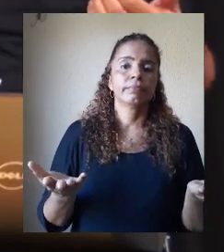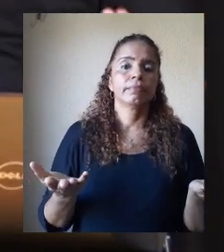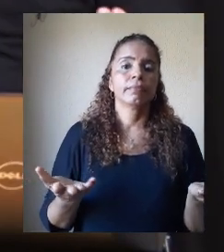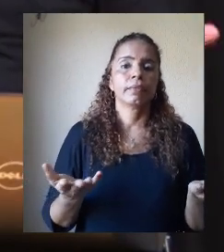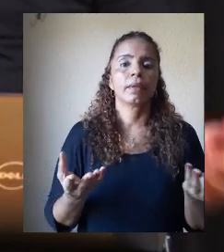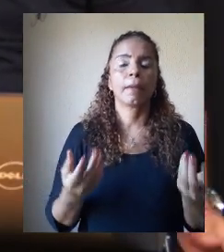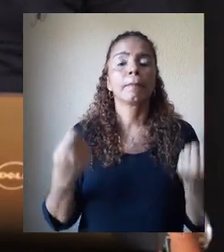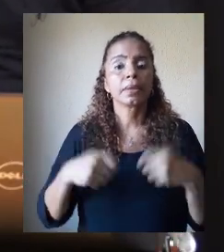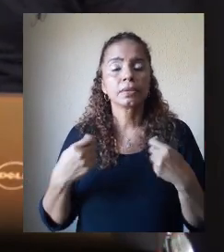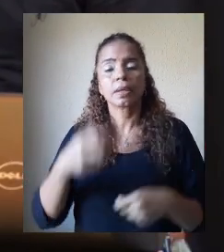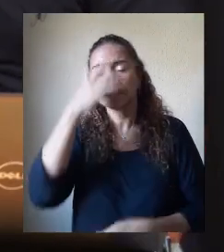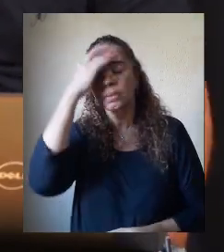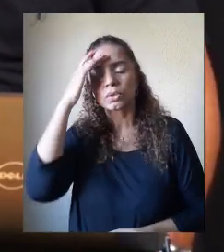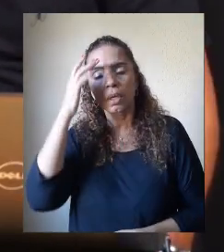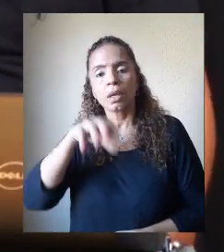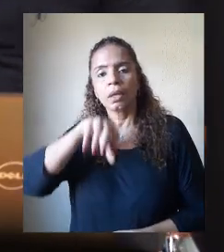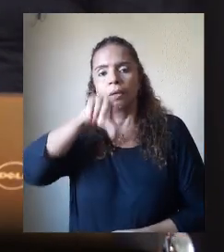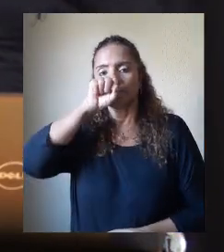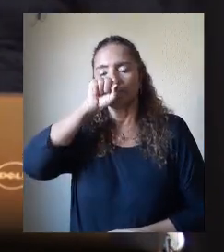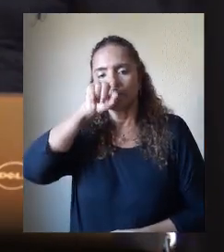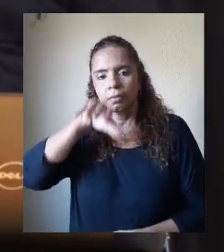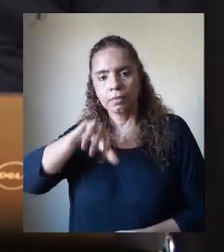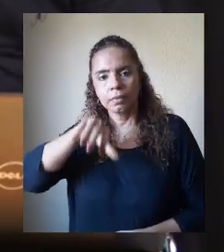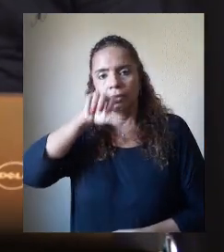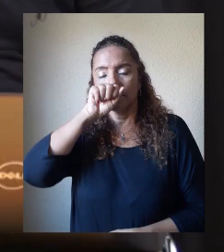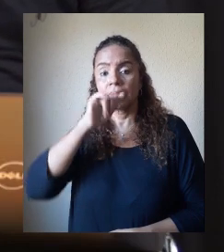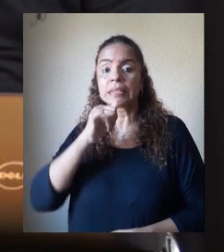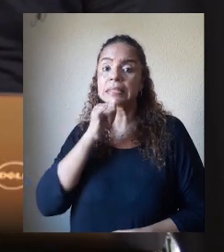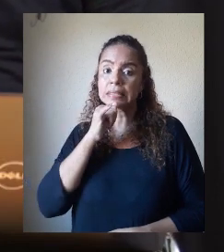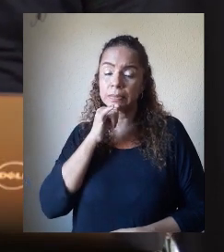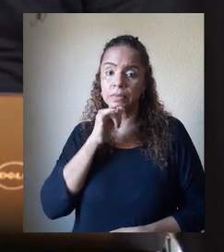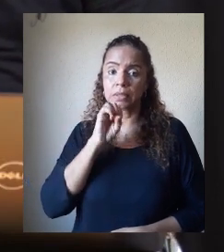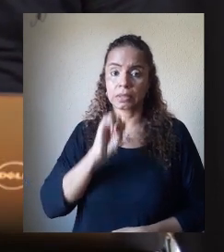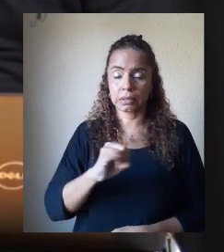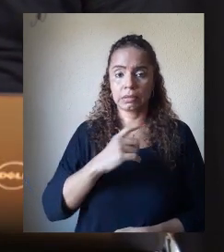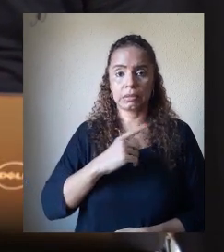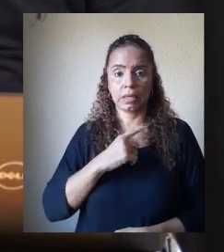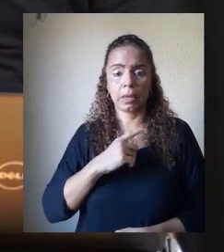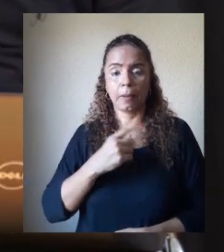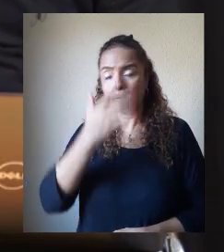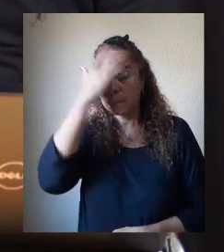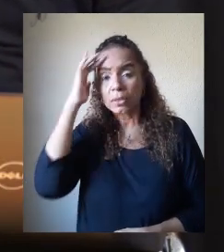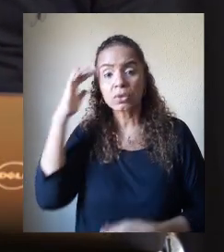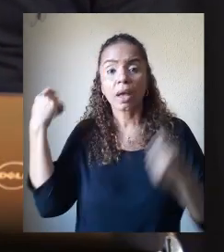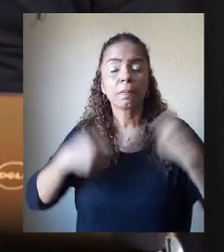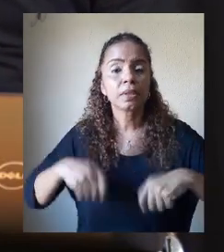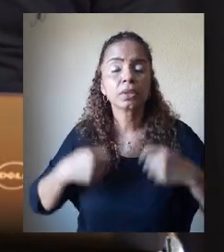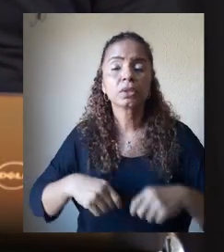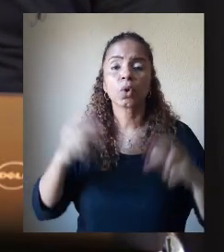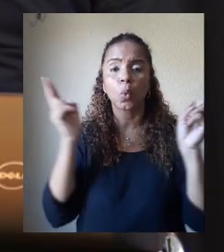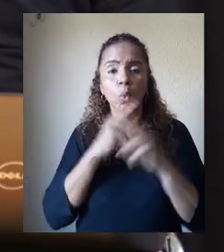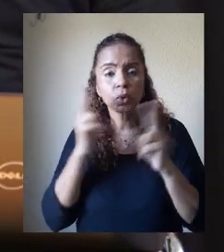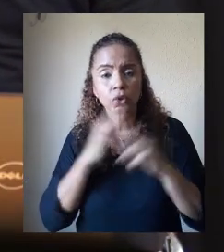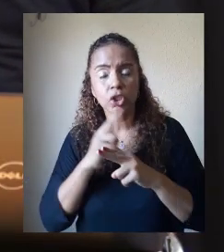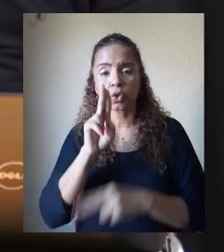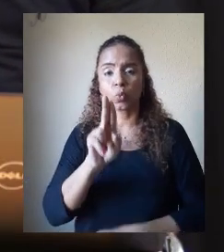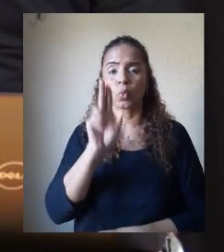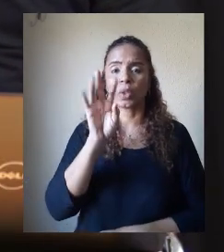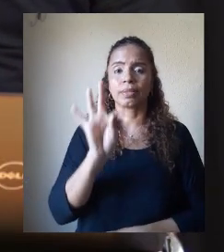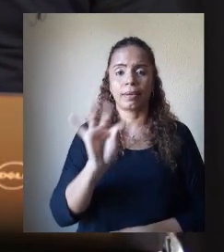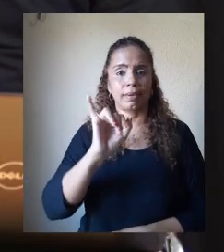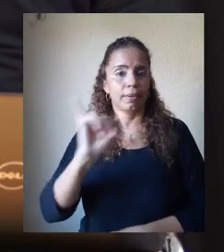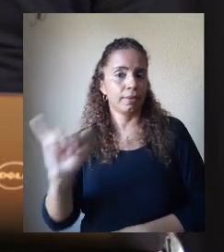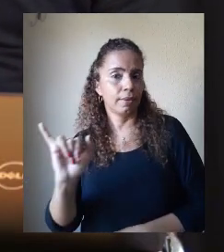ter um respiro no SUS para que ele consiga atuar. Se eu tenho uma quantidade muito grande de pessoas precisando de atendimento médico